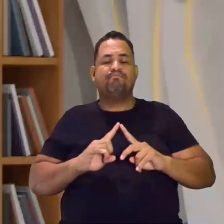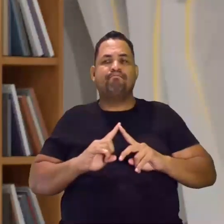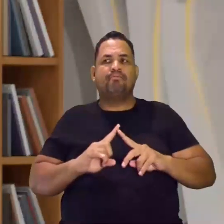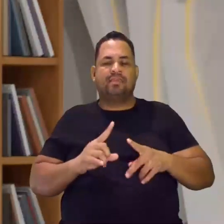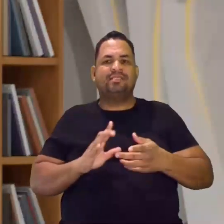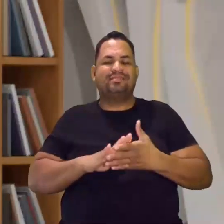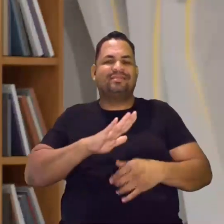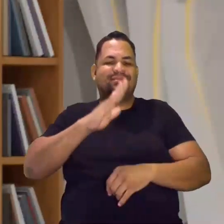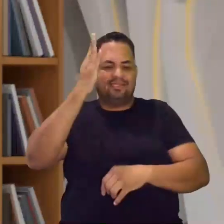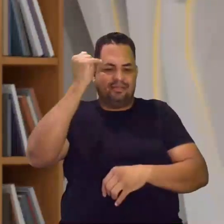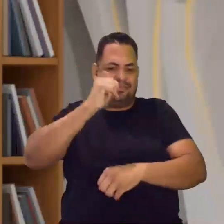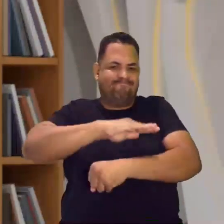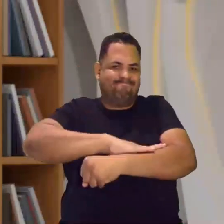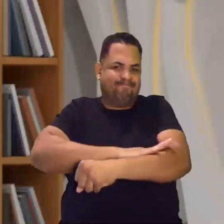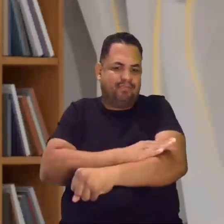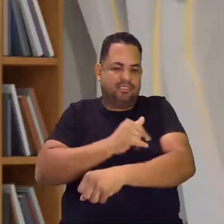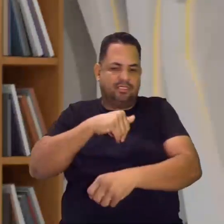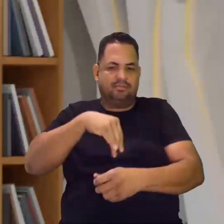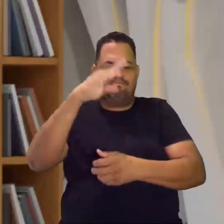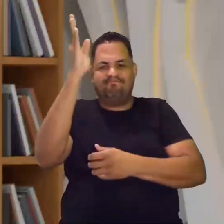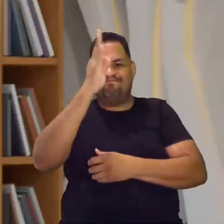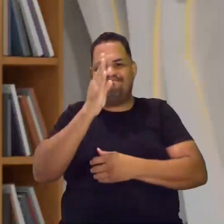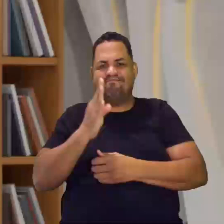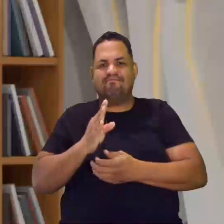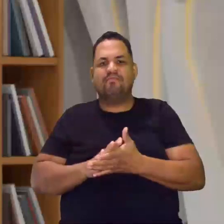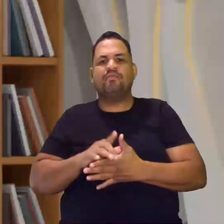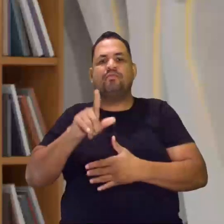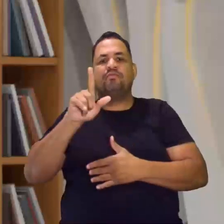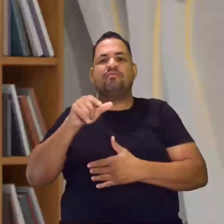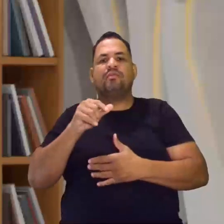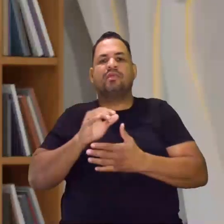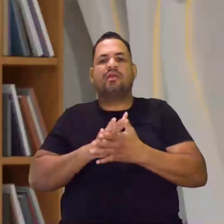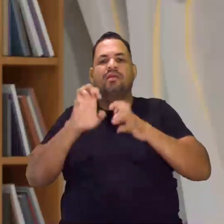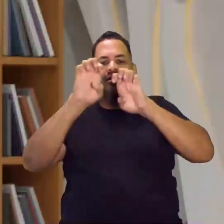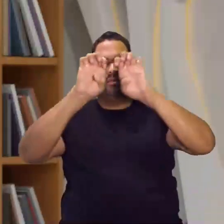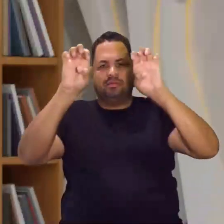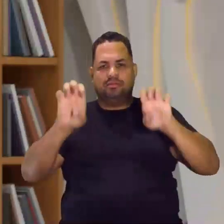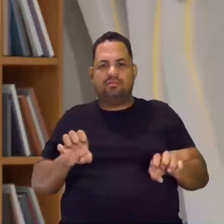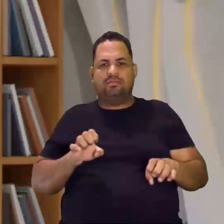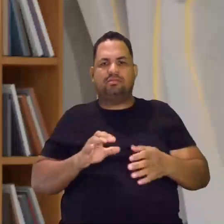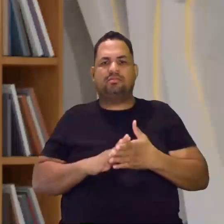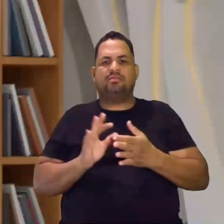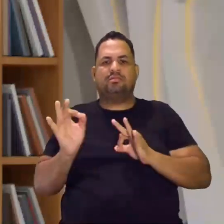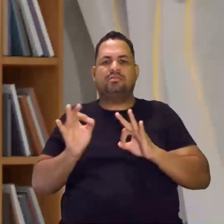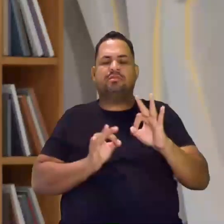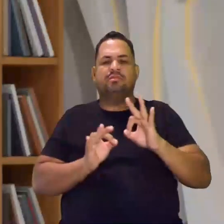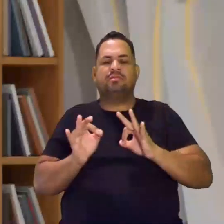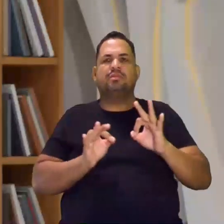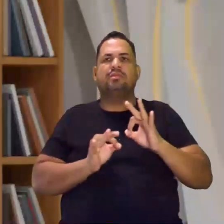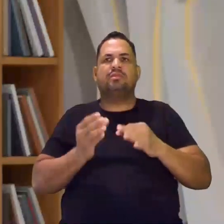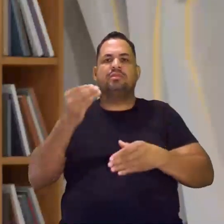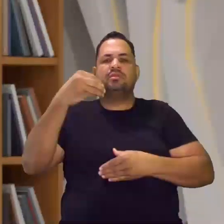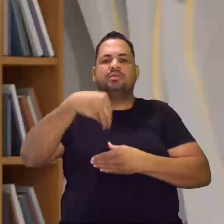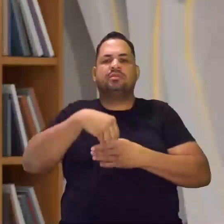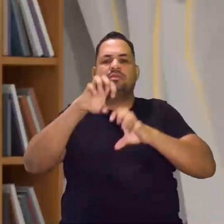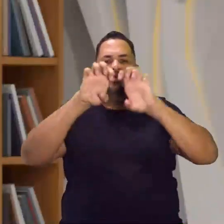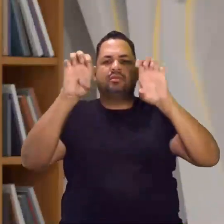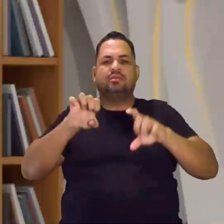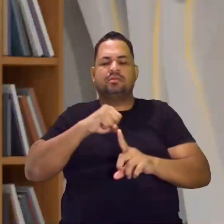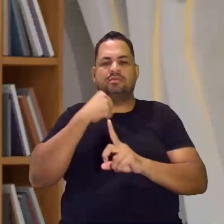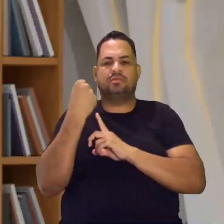racismo, principalmente no nosso país, no Brasil, ele é estrutural. Ele compõe a estrutura da